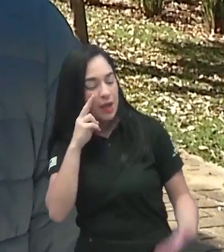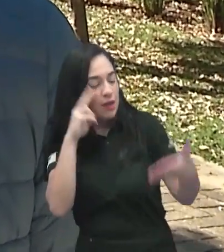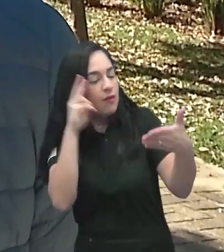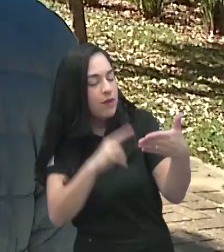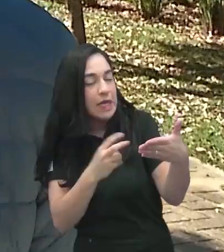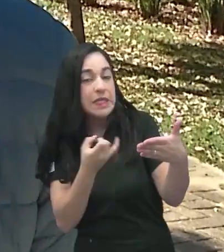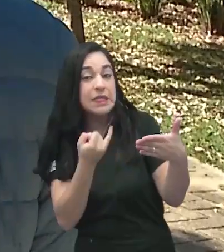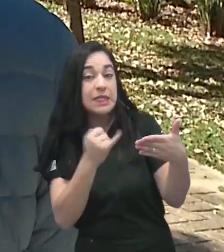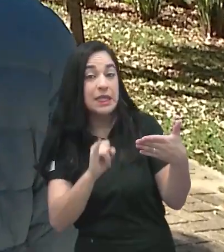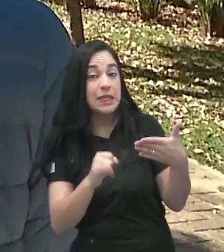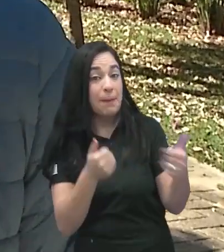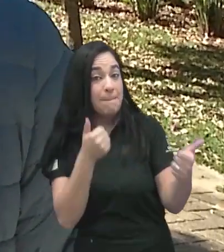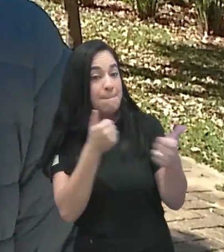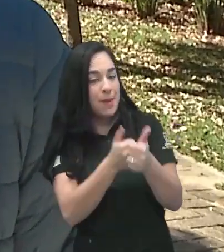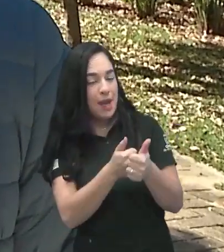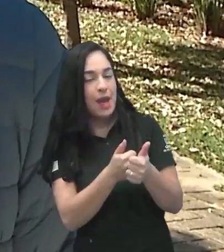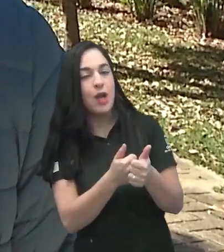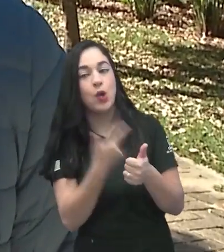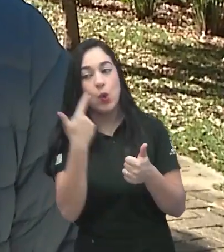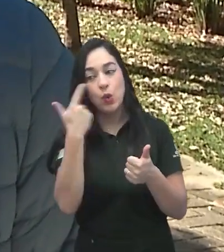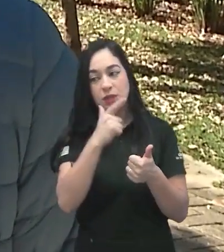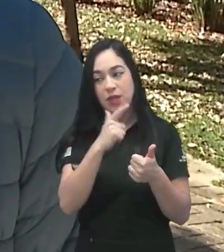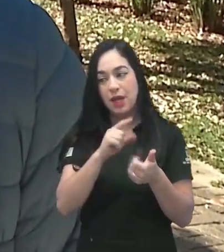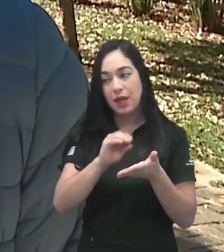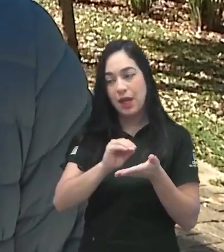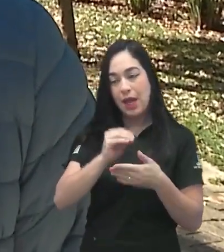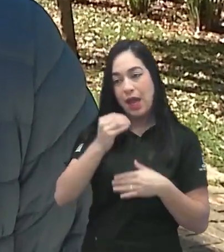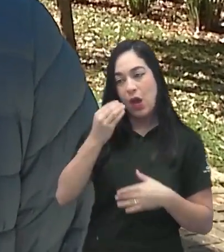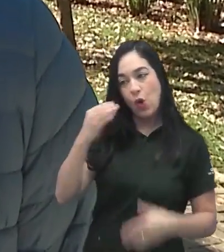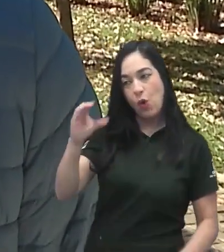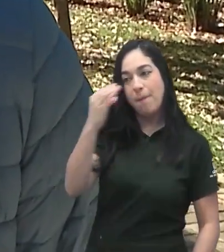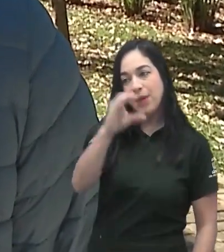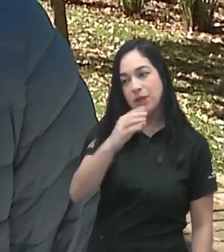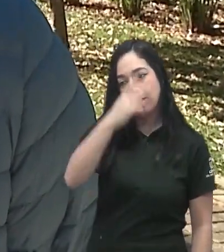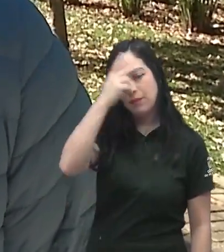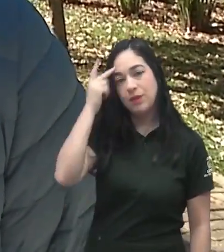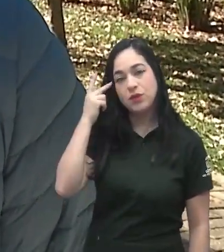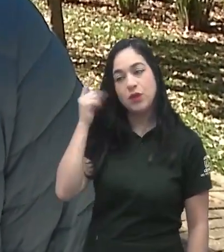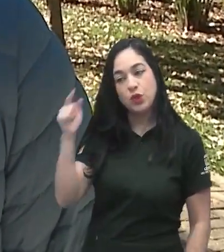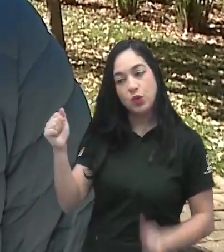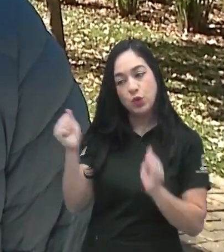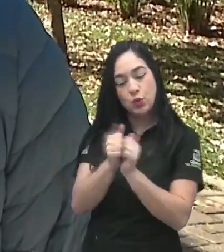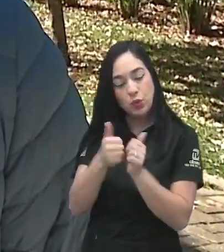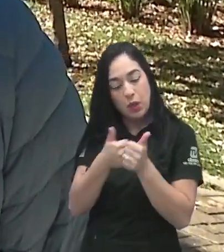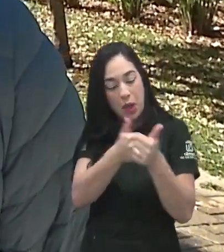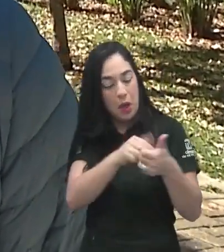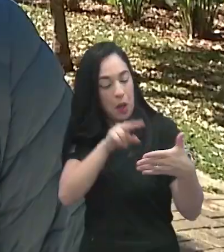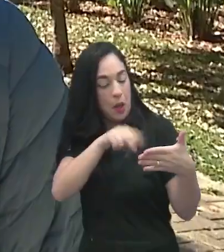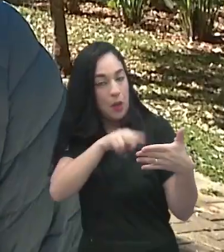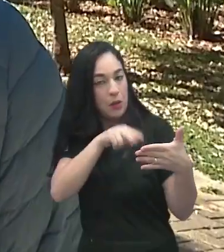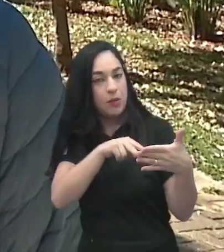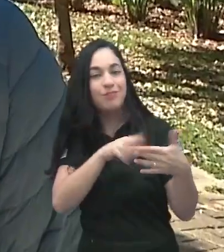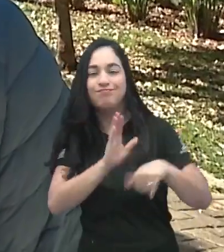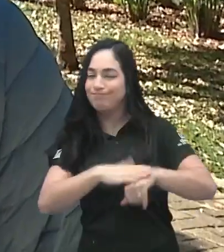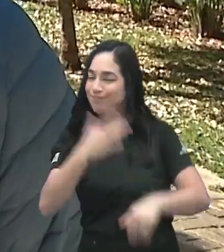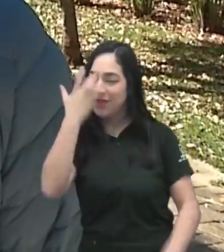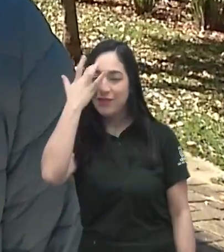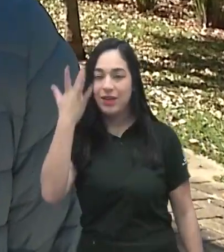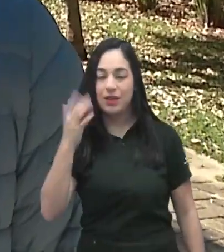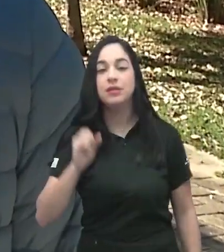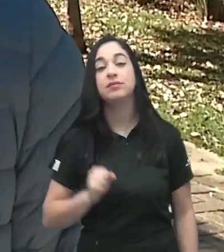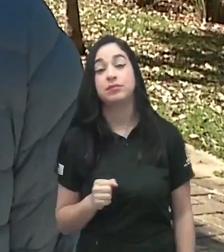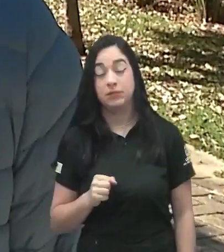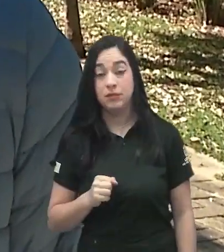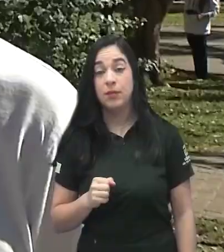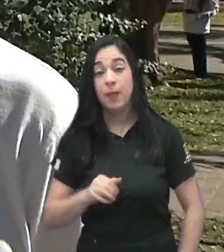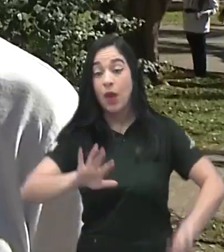também a corrida, compartilhar, né? Para se tornar mais segura também. Então é algo assim que realmente veio para facilitar